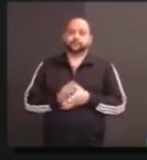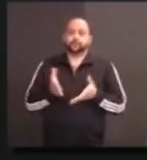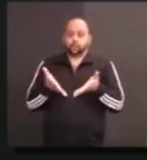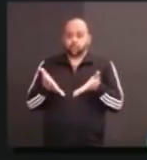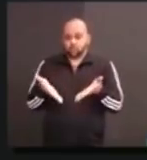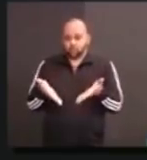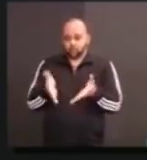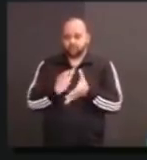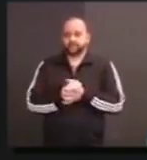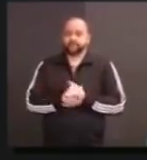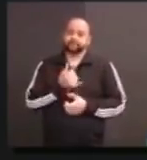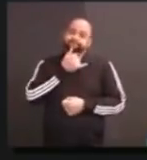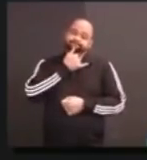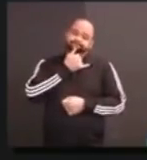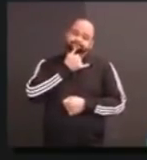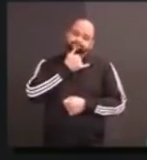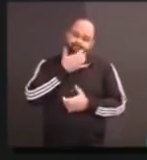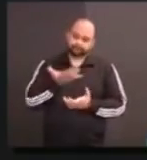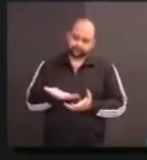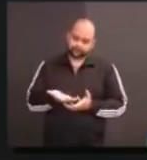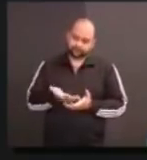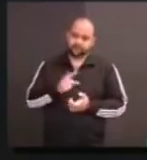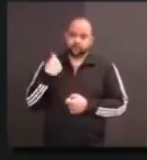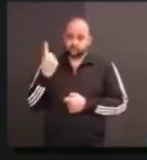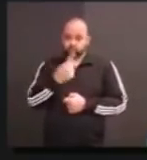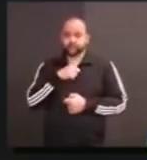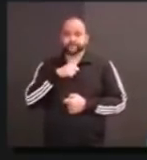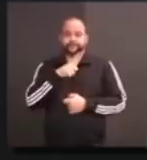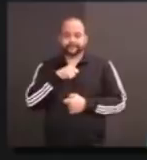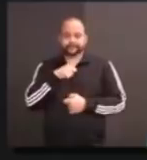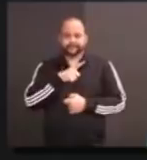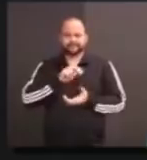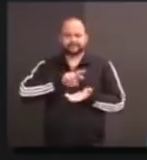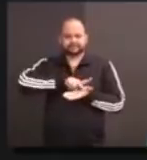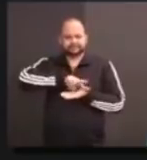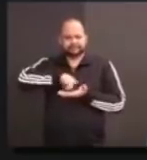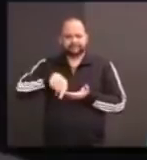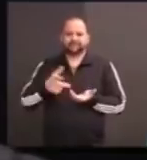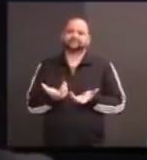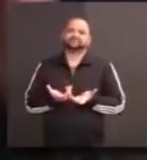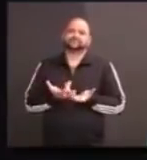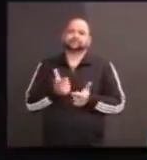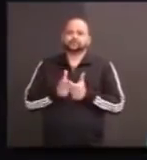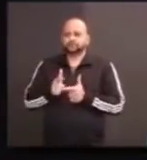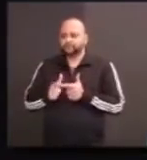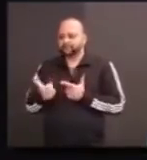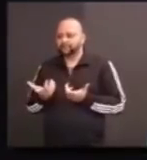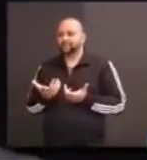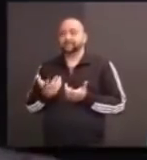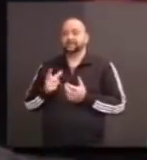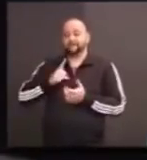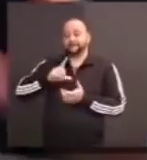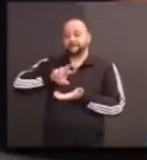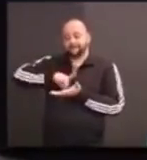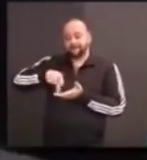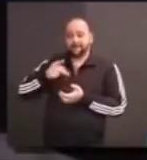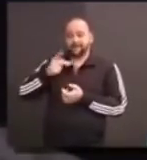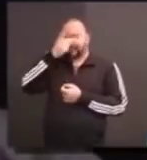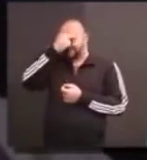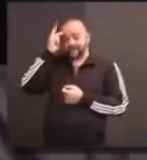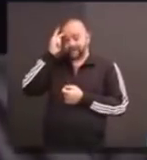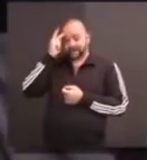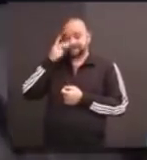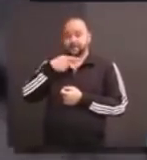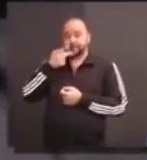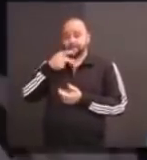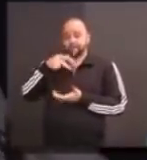Hoje, infelizmente, nós temos muitos tribunos e muitos oradores que só fazem parte